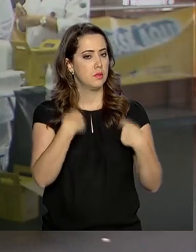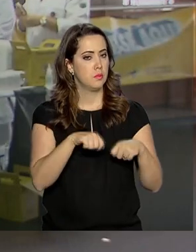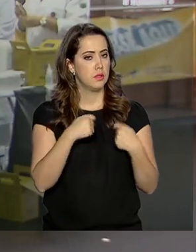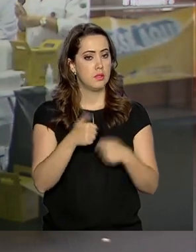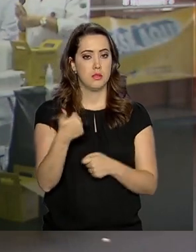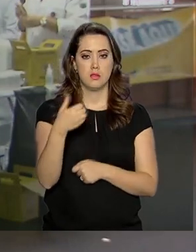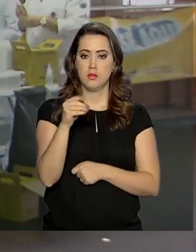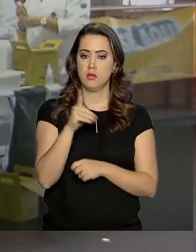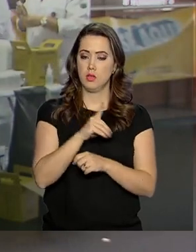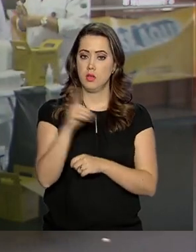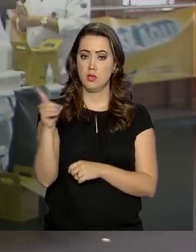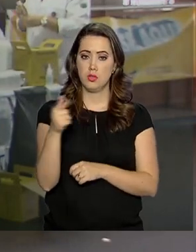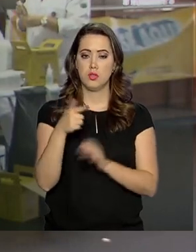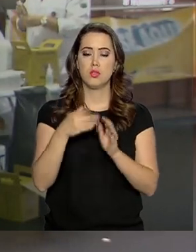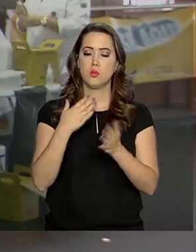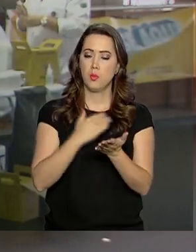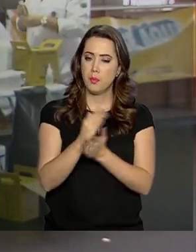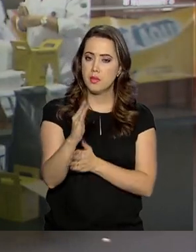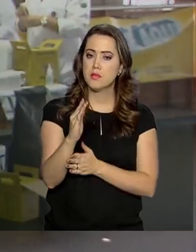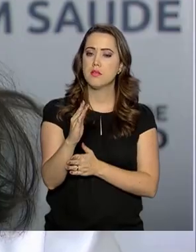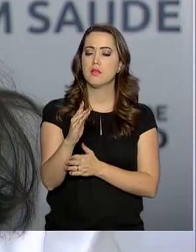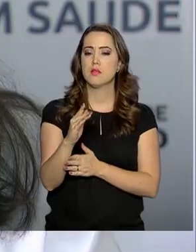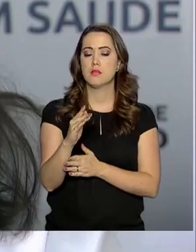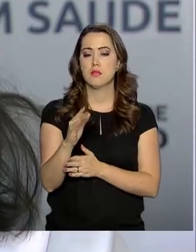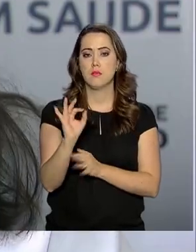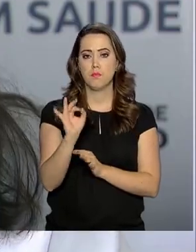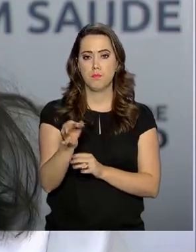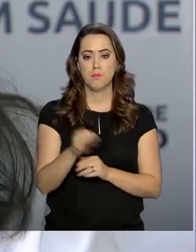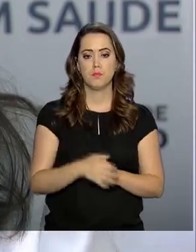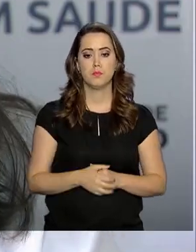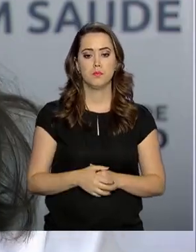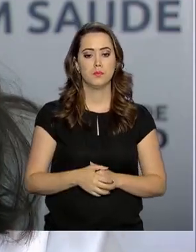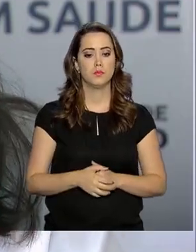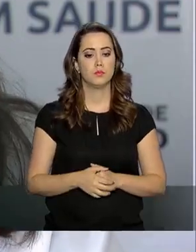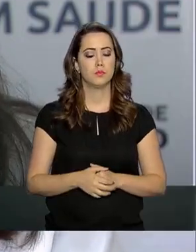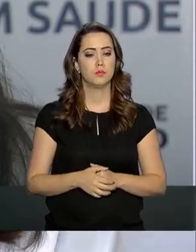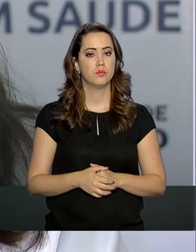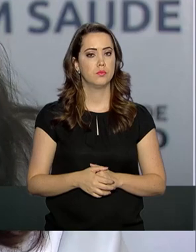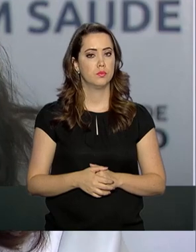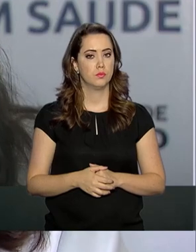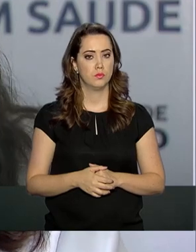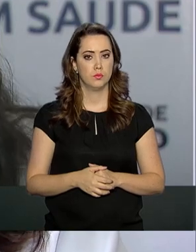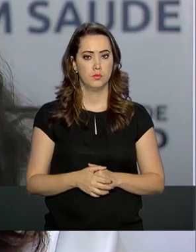de 10 dias para começar a fazer efeito. O homem acaba sendo